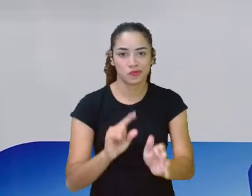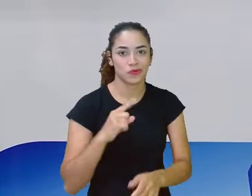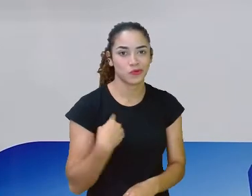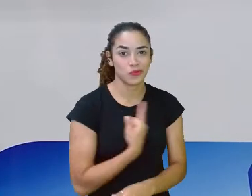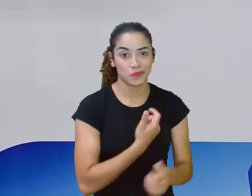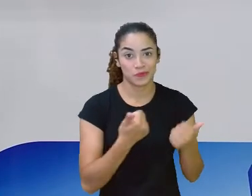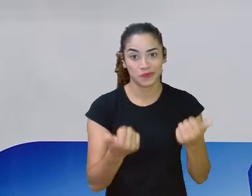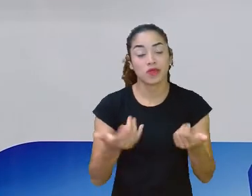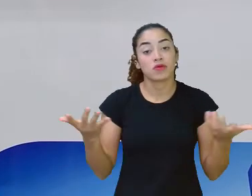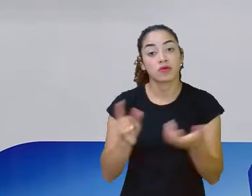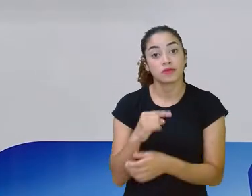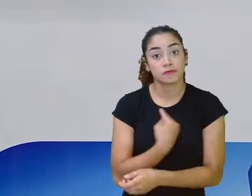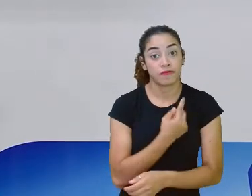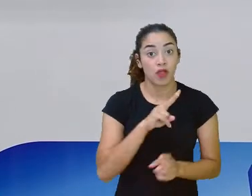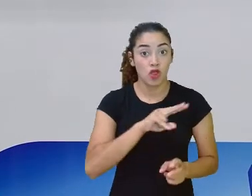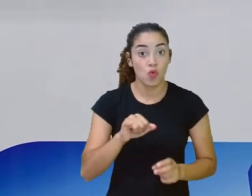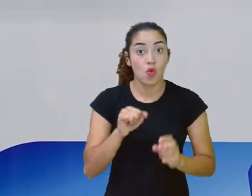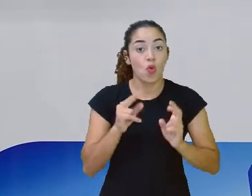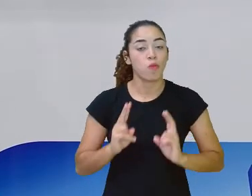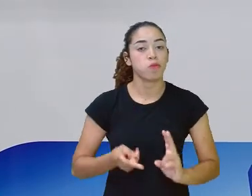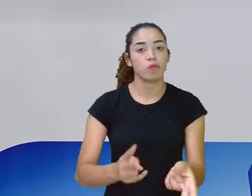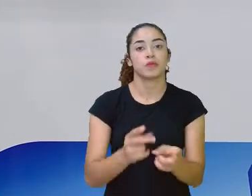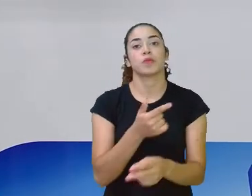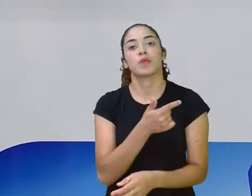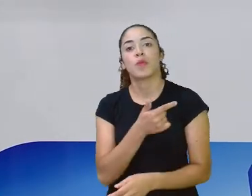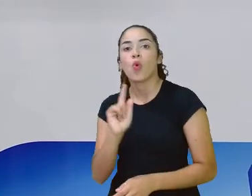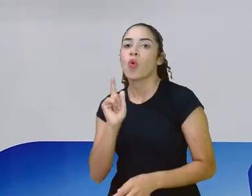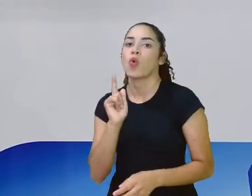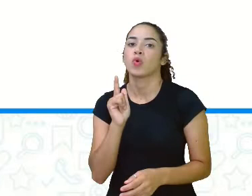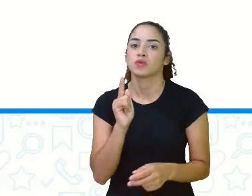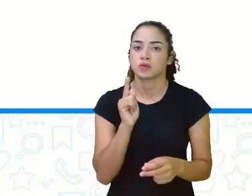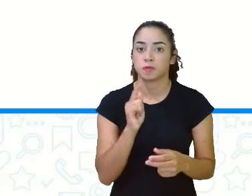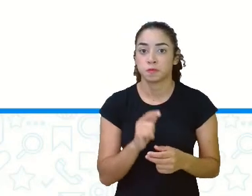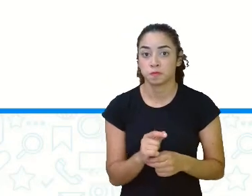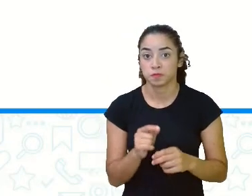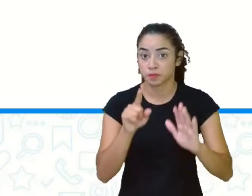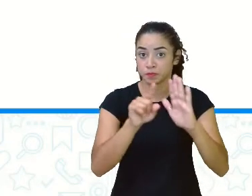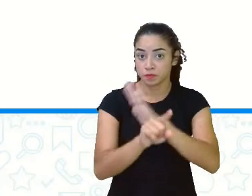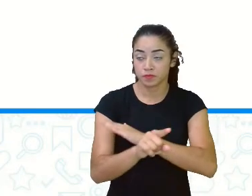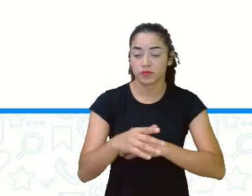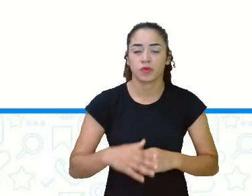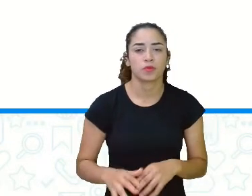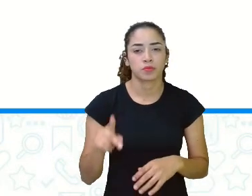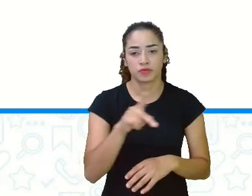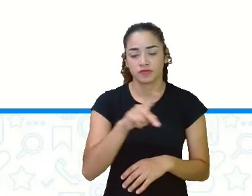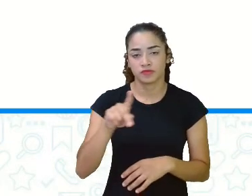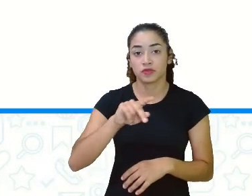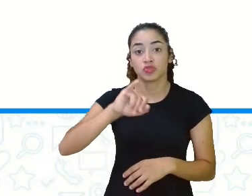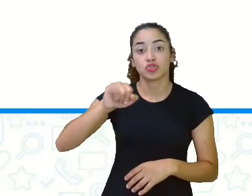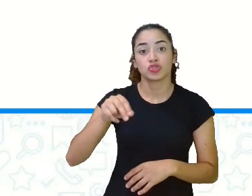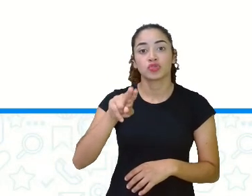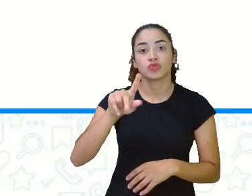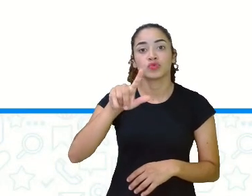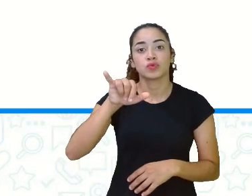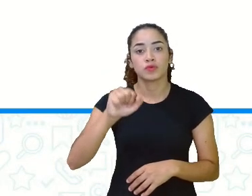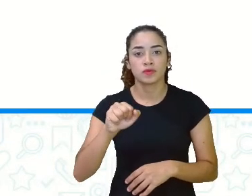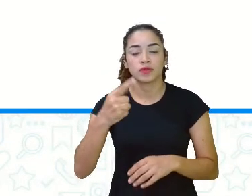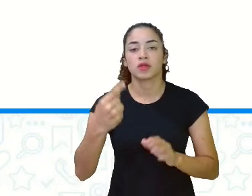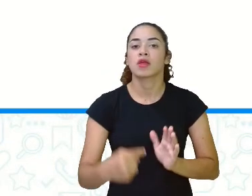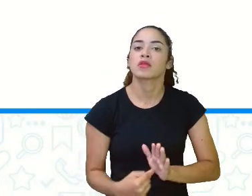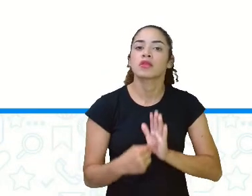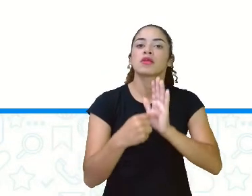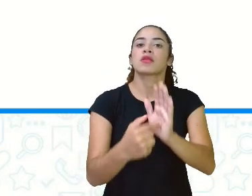dar continuidade a outro probleminha. A professora Júlia lançou o